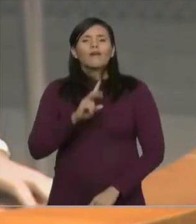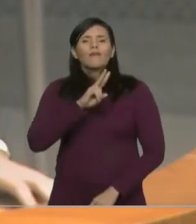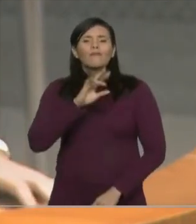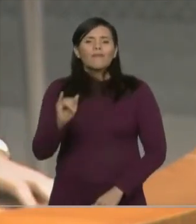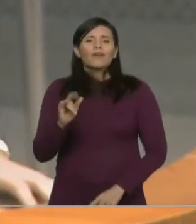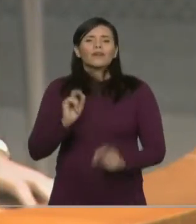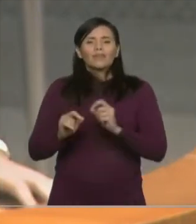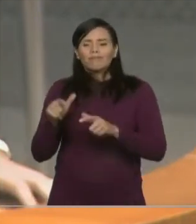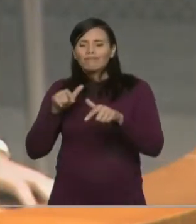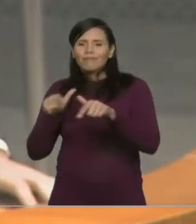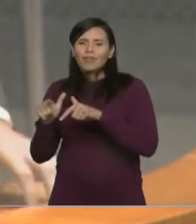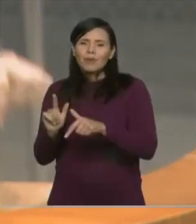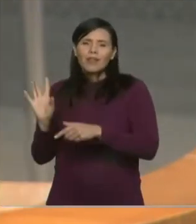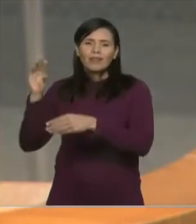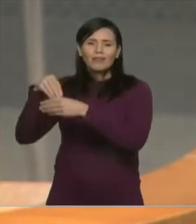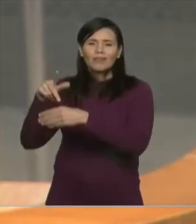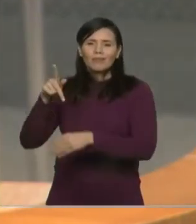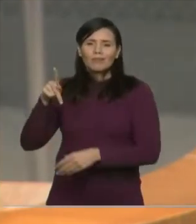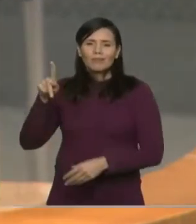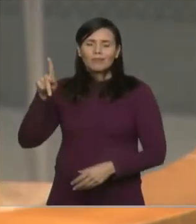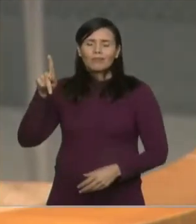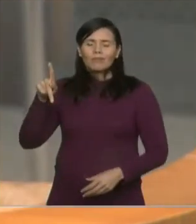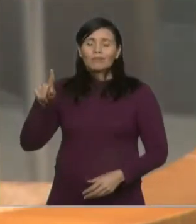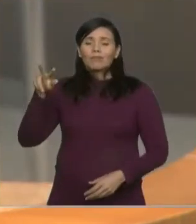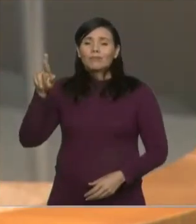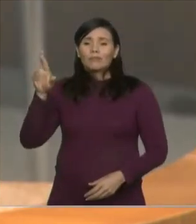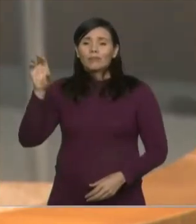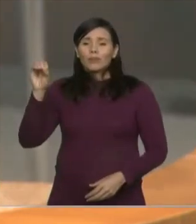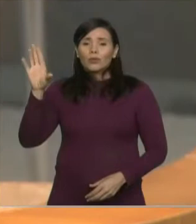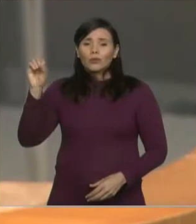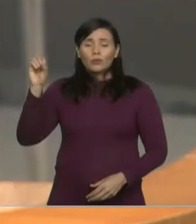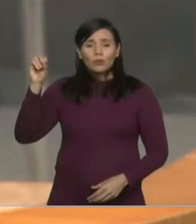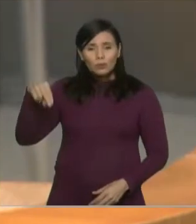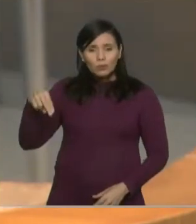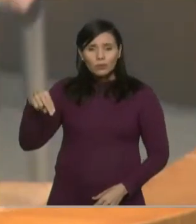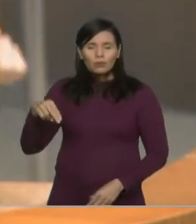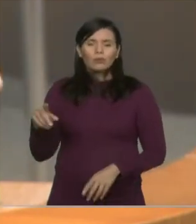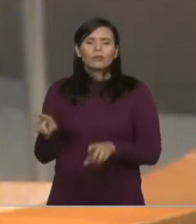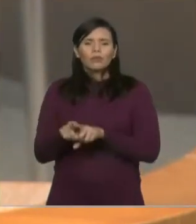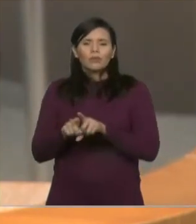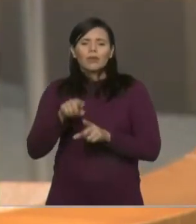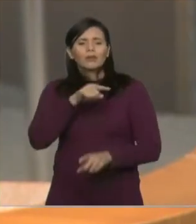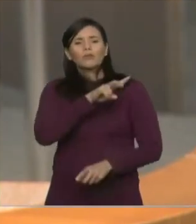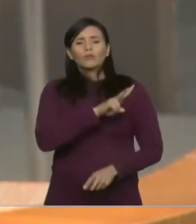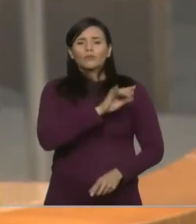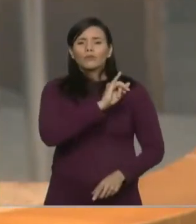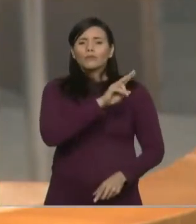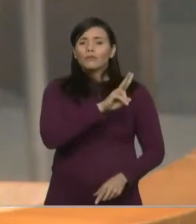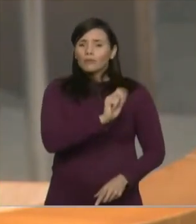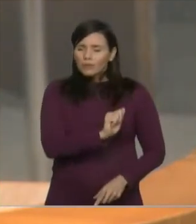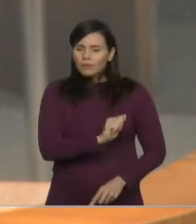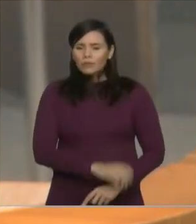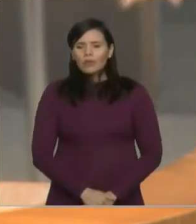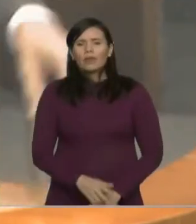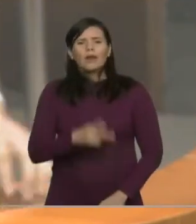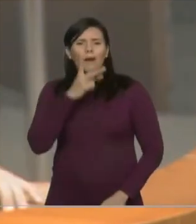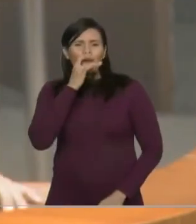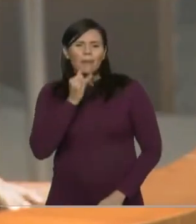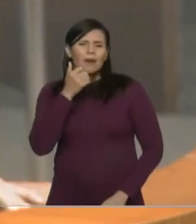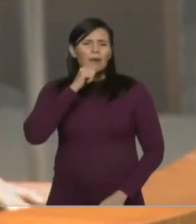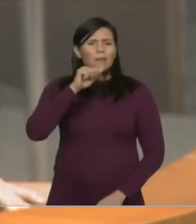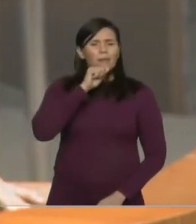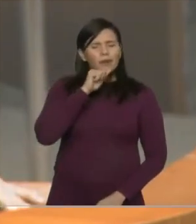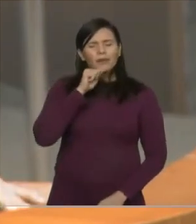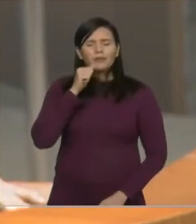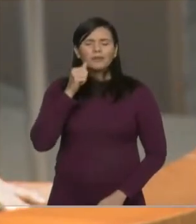das unidades do Procon. Ou seja, uma preocupação também com aqueles pais, com aquelas mães de família, que possivelmente estariam desempregados,